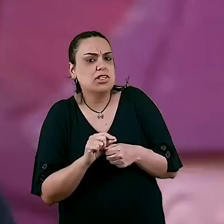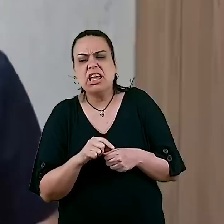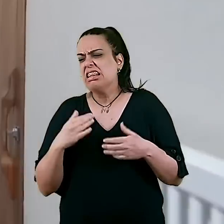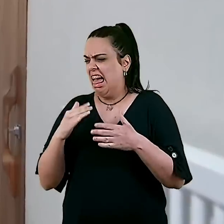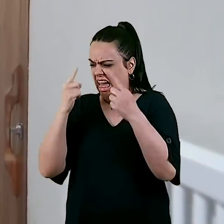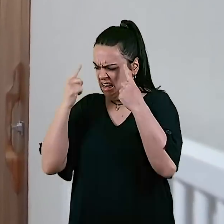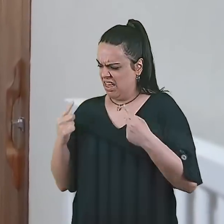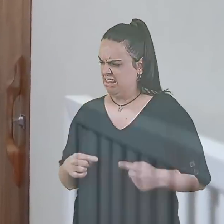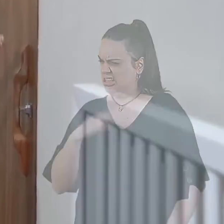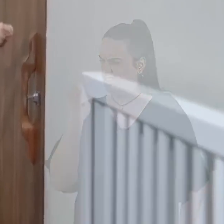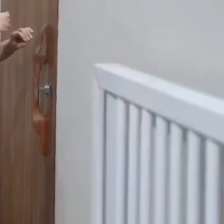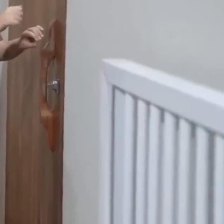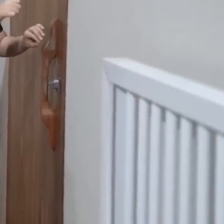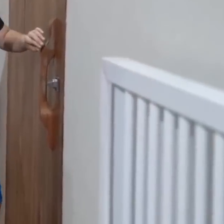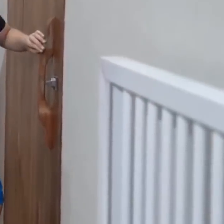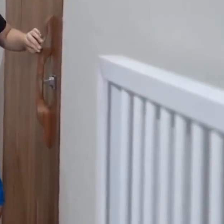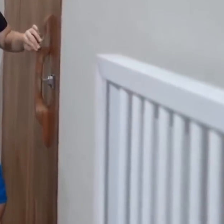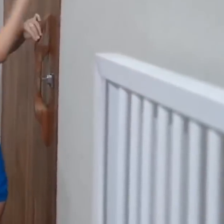Valentina.